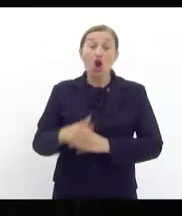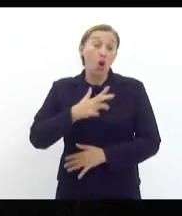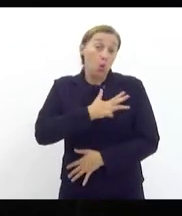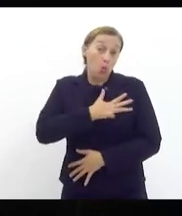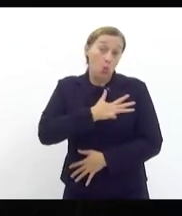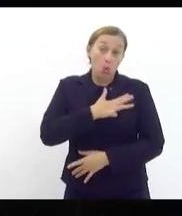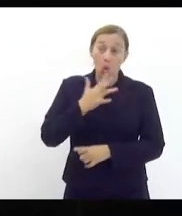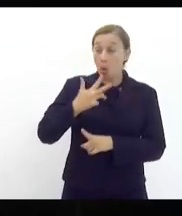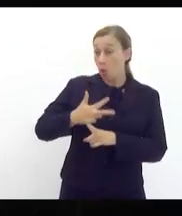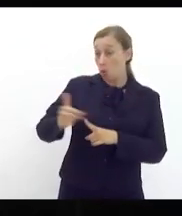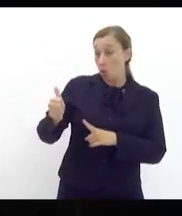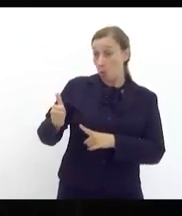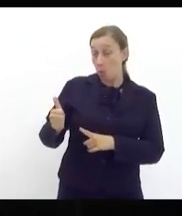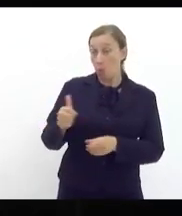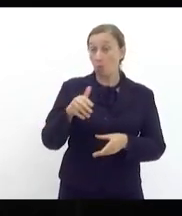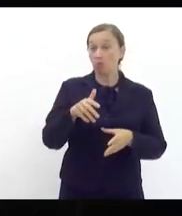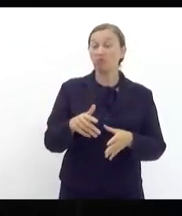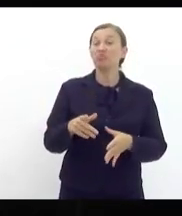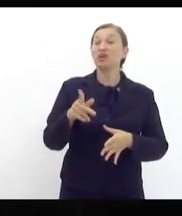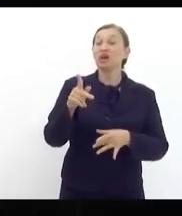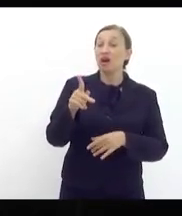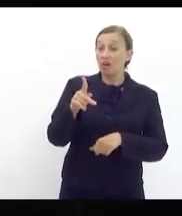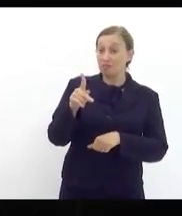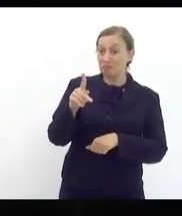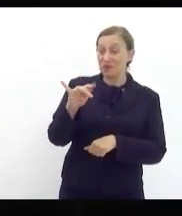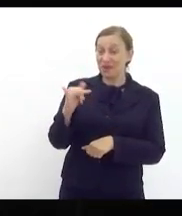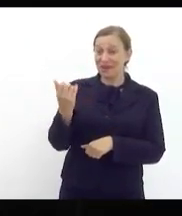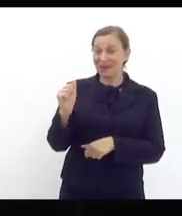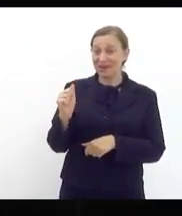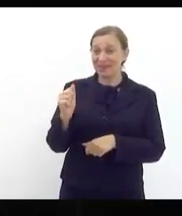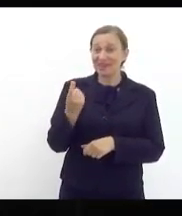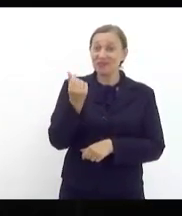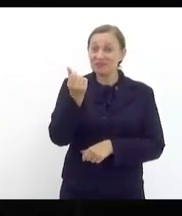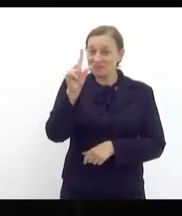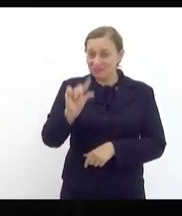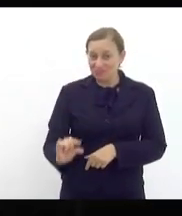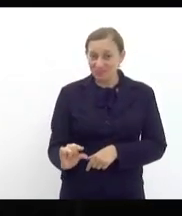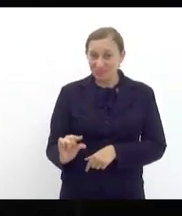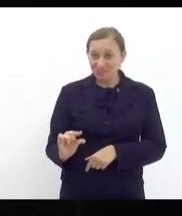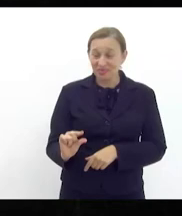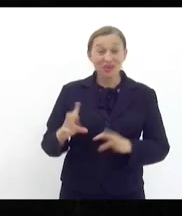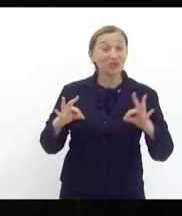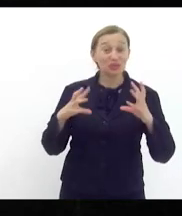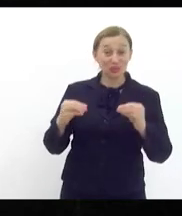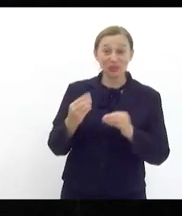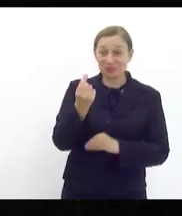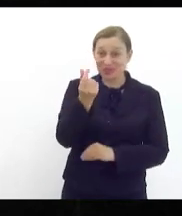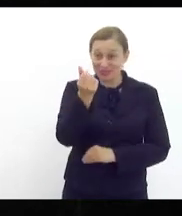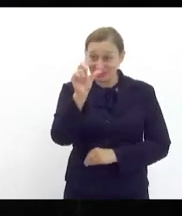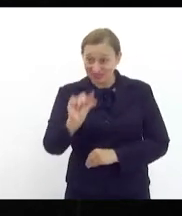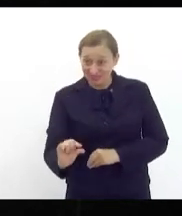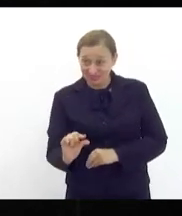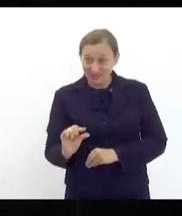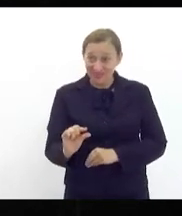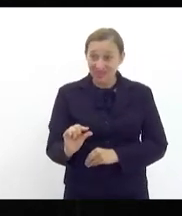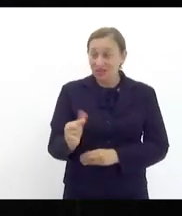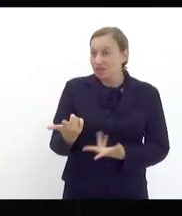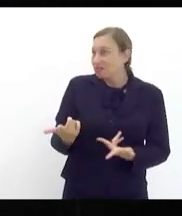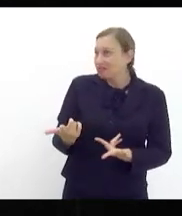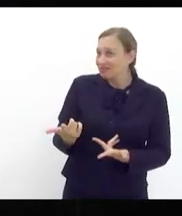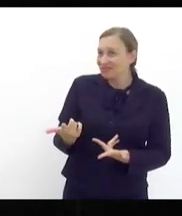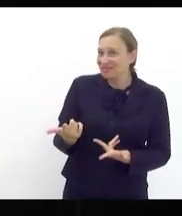vai governar a picanha baixou de preço a gasolina baixou de preço está tudo baixando de preço não adianta